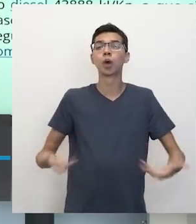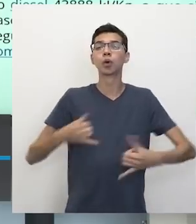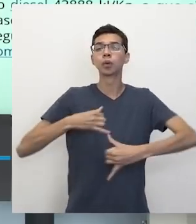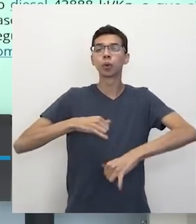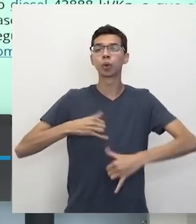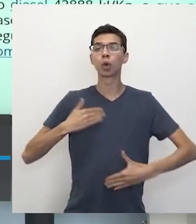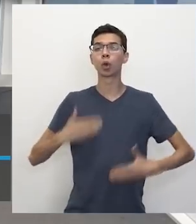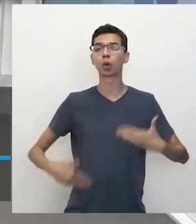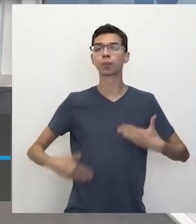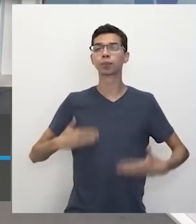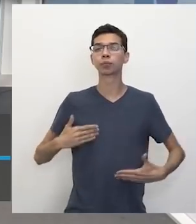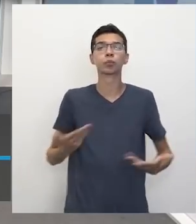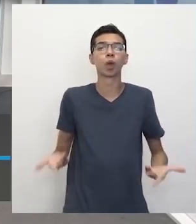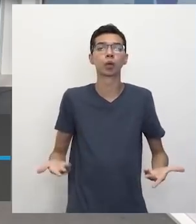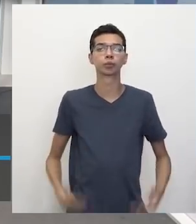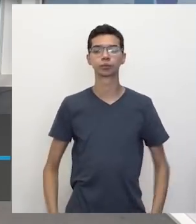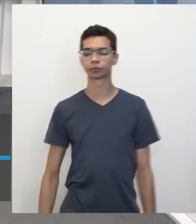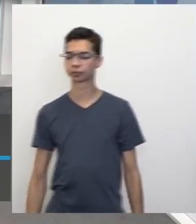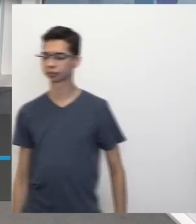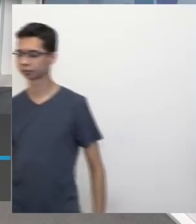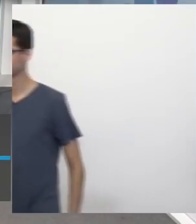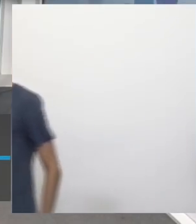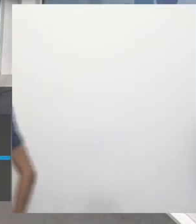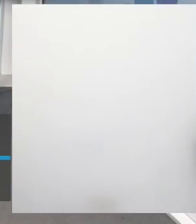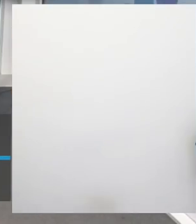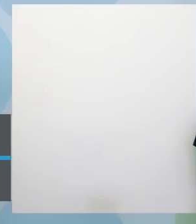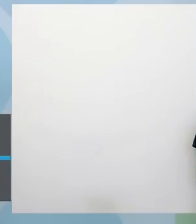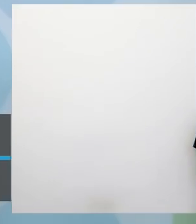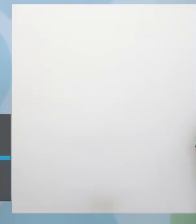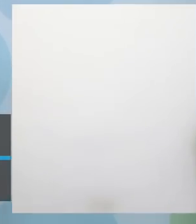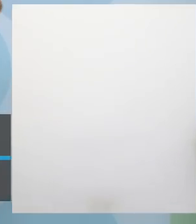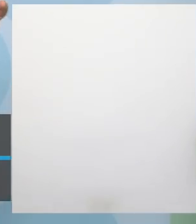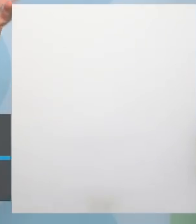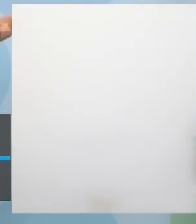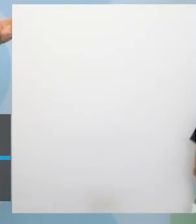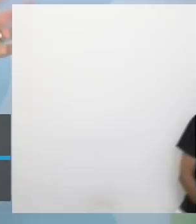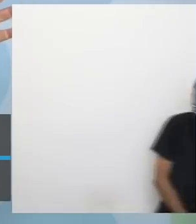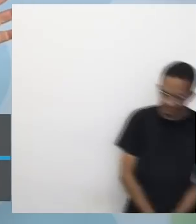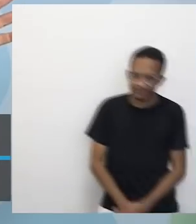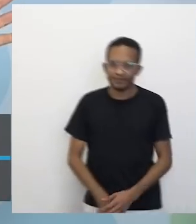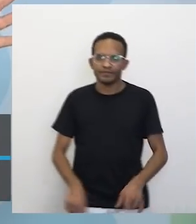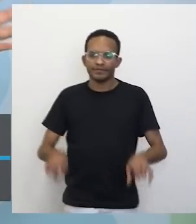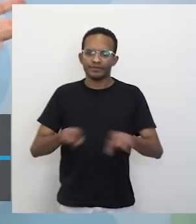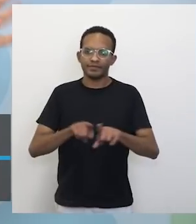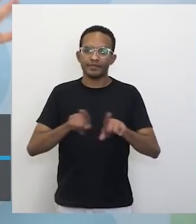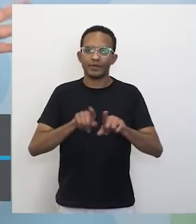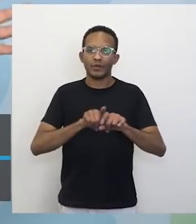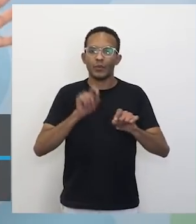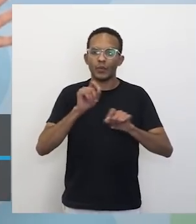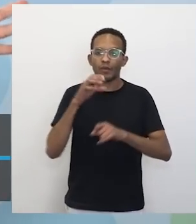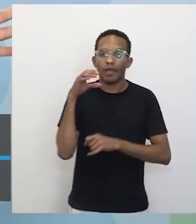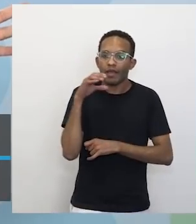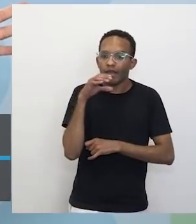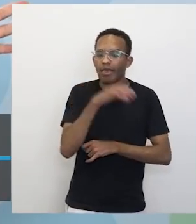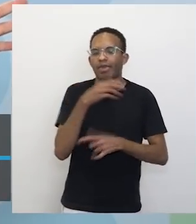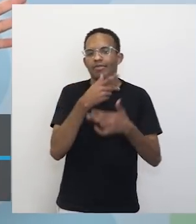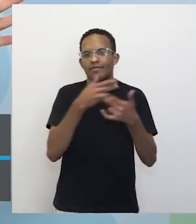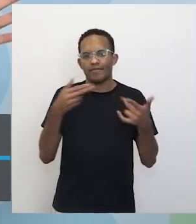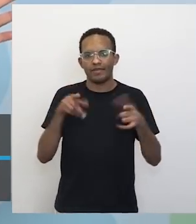do corpo? Olha, quando a gente se movimenta, a gente costuma dizer que a gente queimou umas calorias,